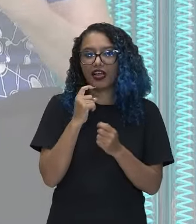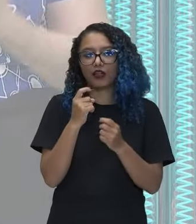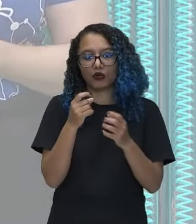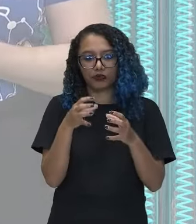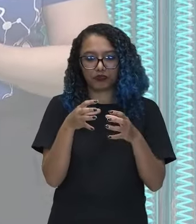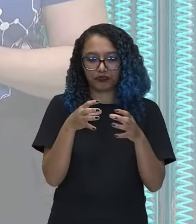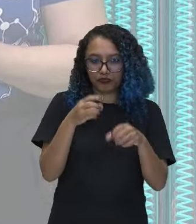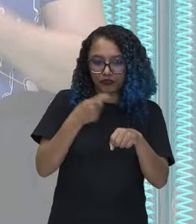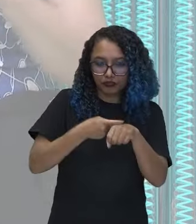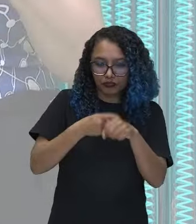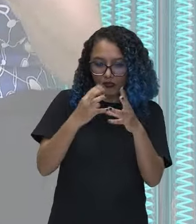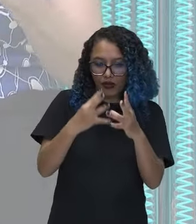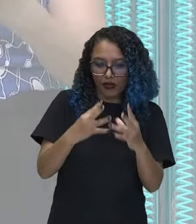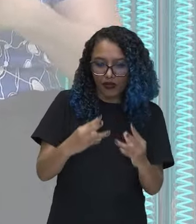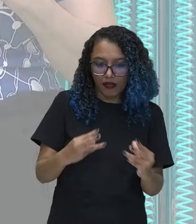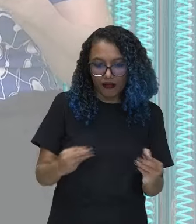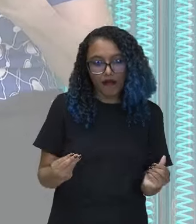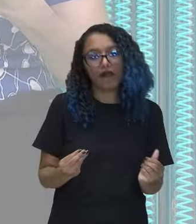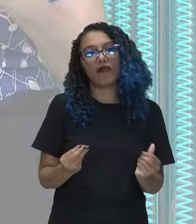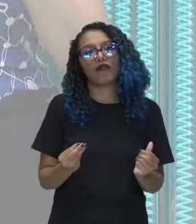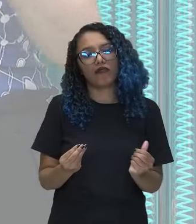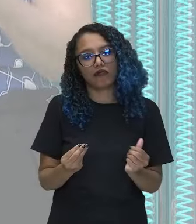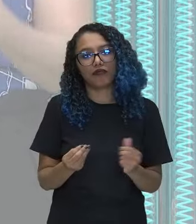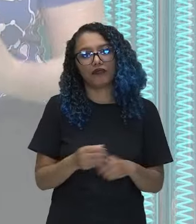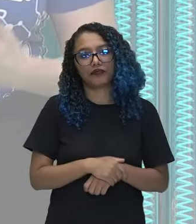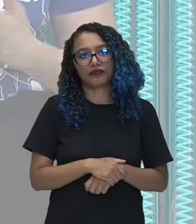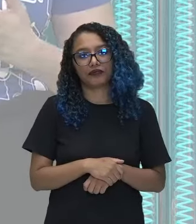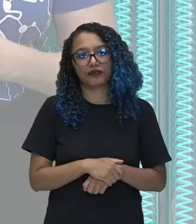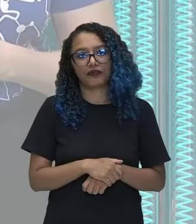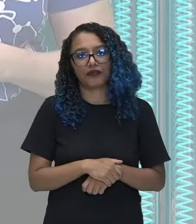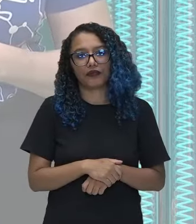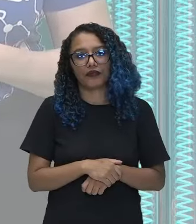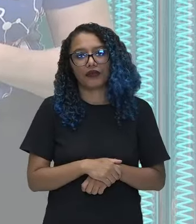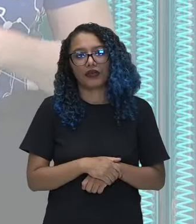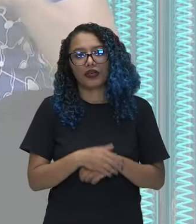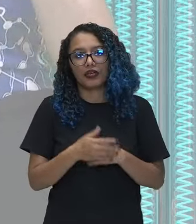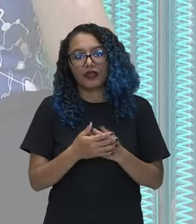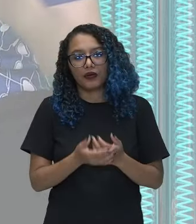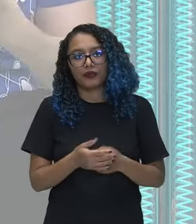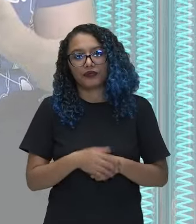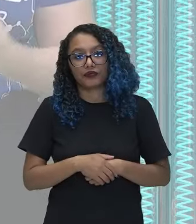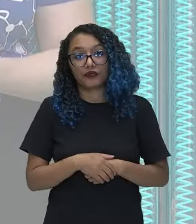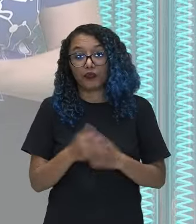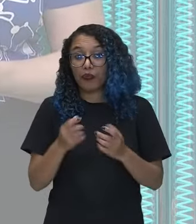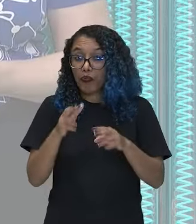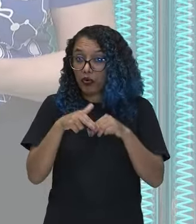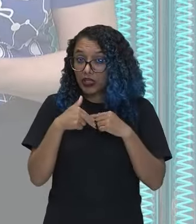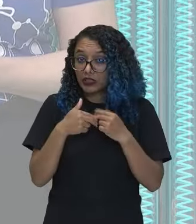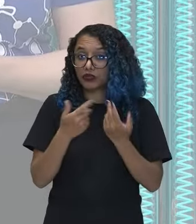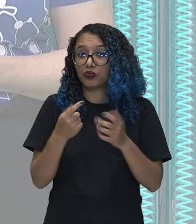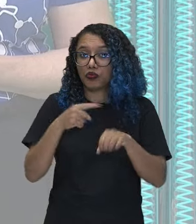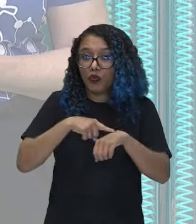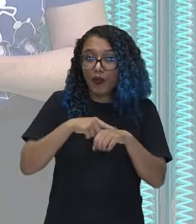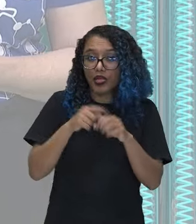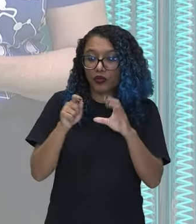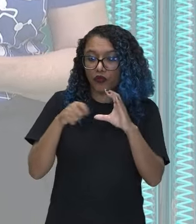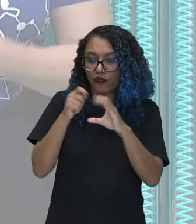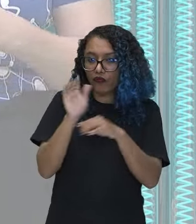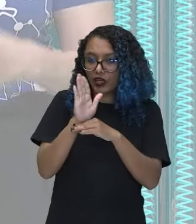então também na reportagem, né, que apareceu, por isso que no vídeo a gente pediu para você prestar bastante atenção